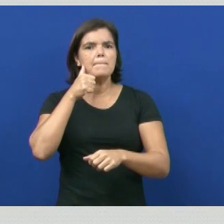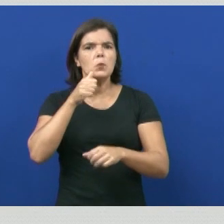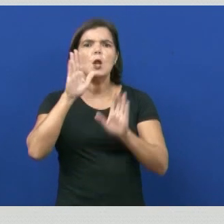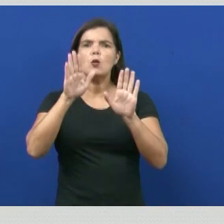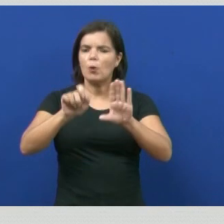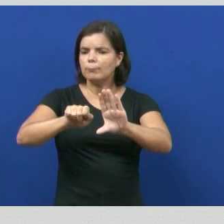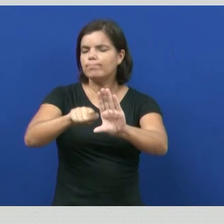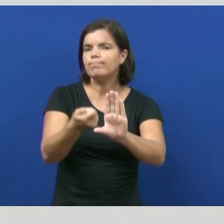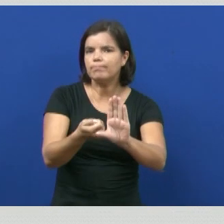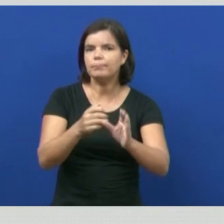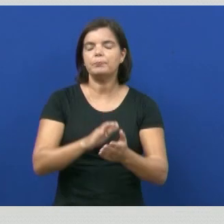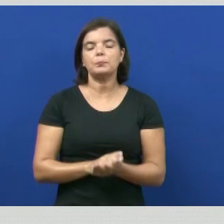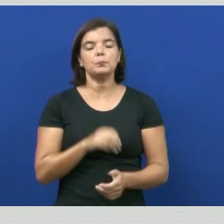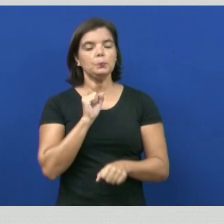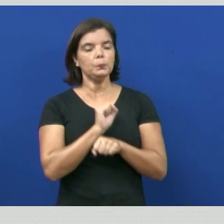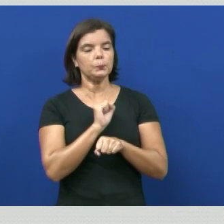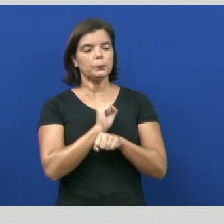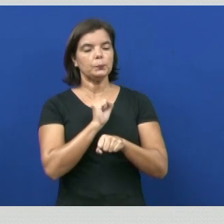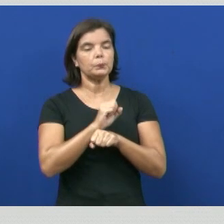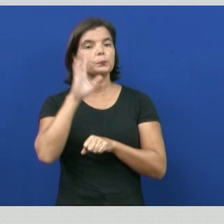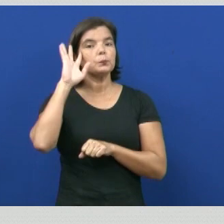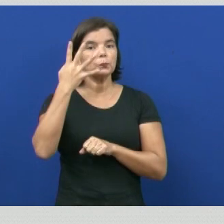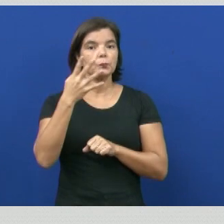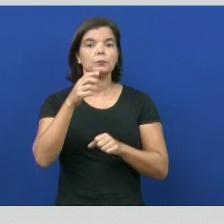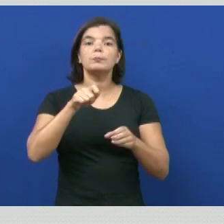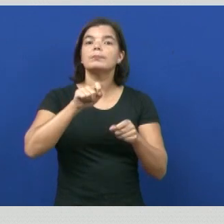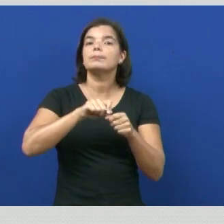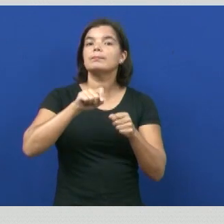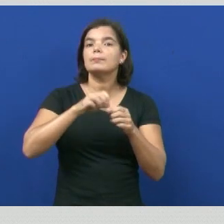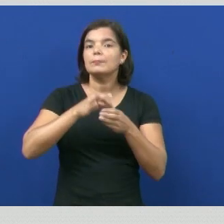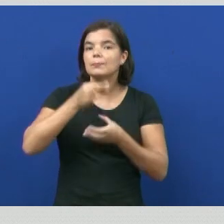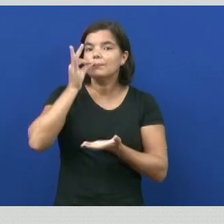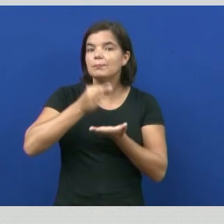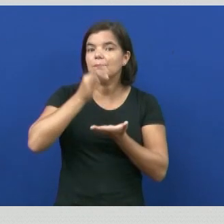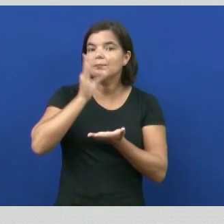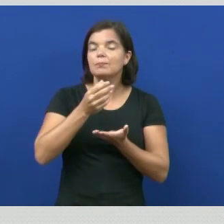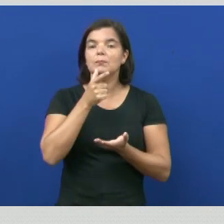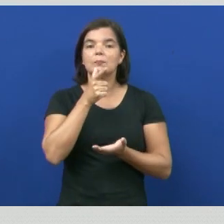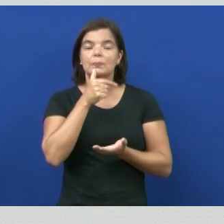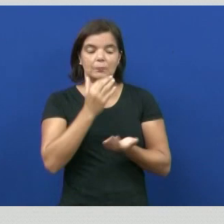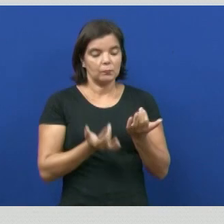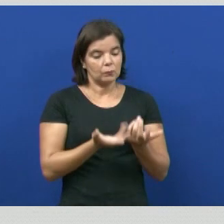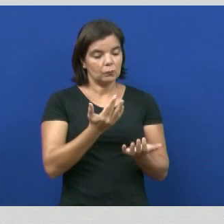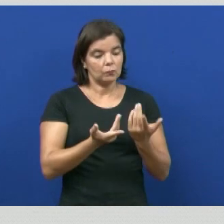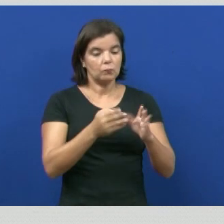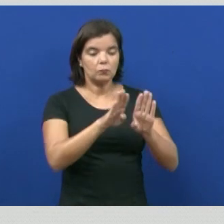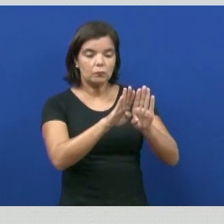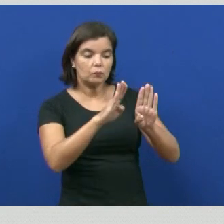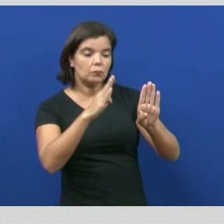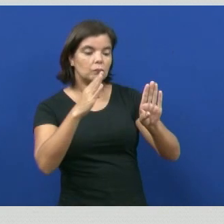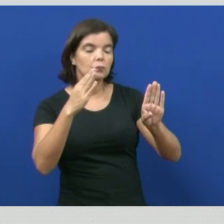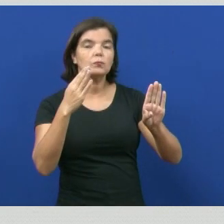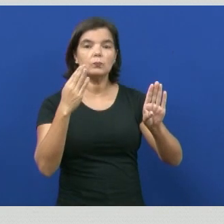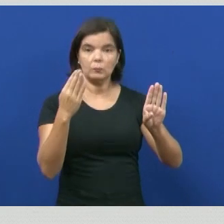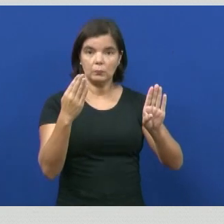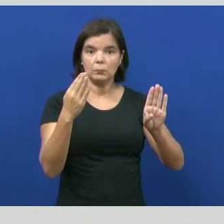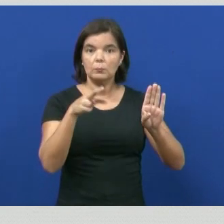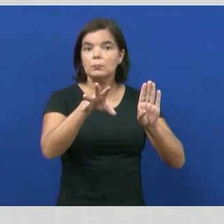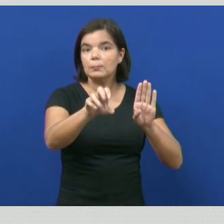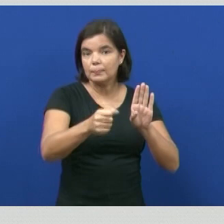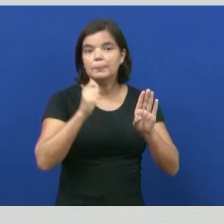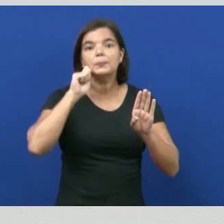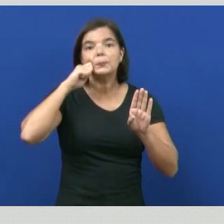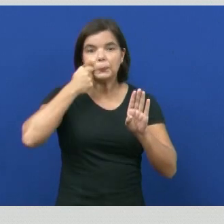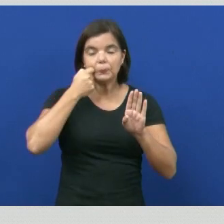dentro. Enquanto esperava, resolveu fazer um café, pôs a água a ferver e abriu a porta de serviço para apanhar o